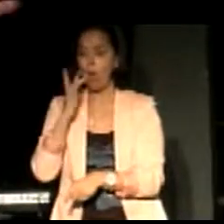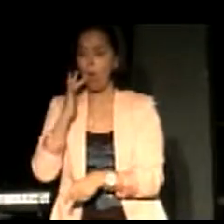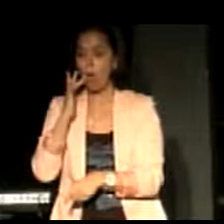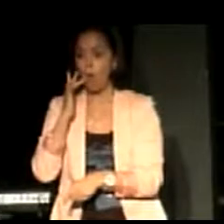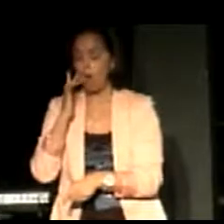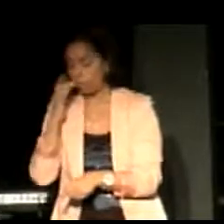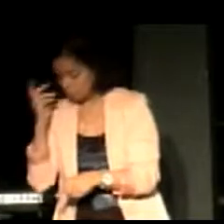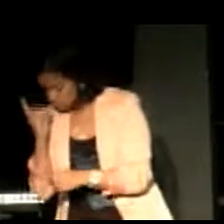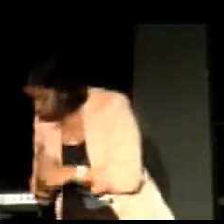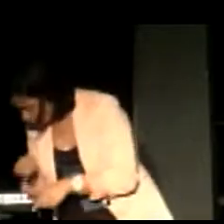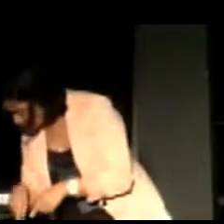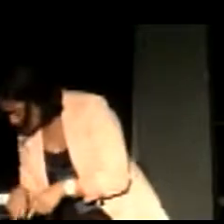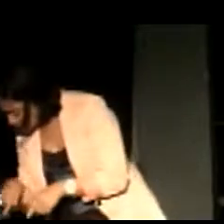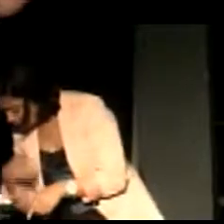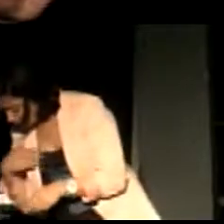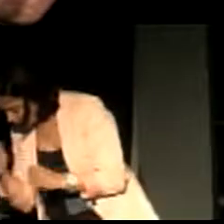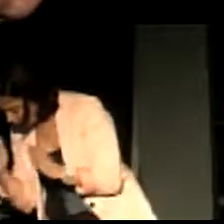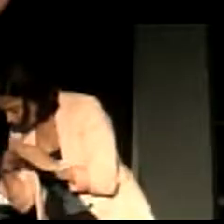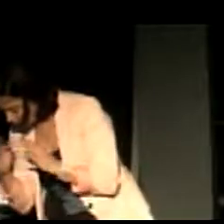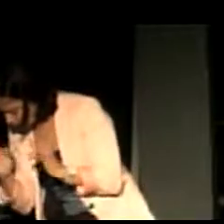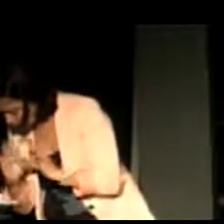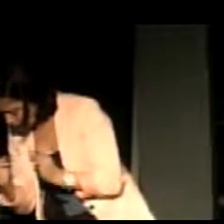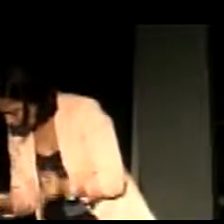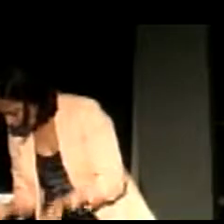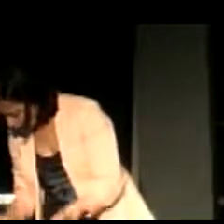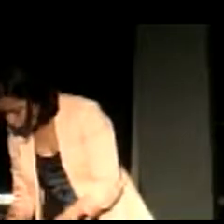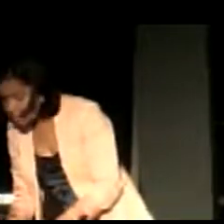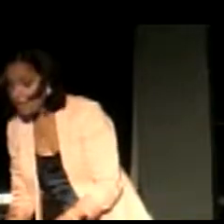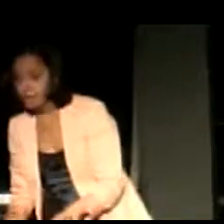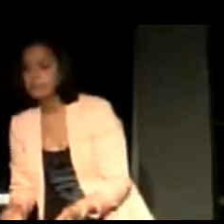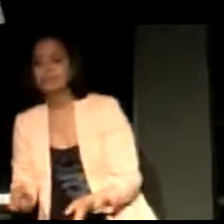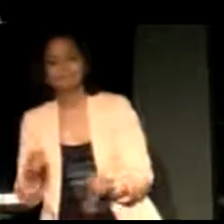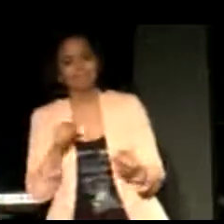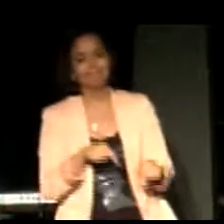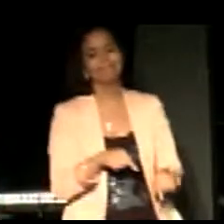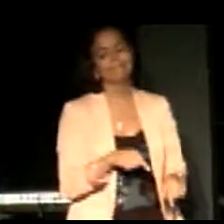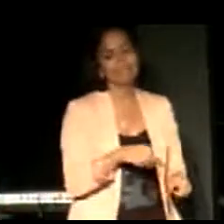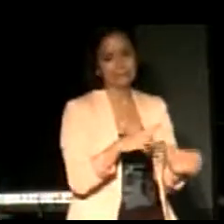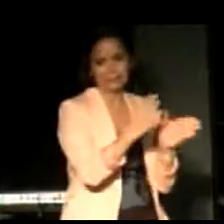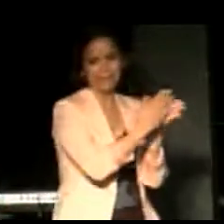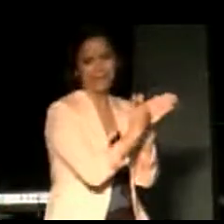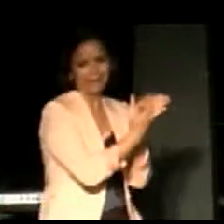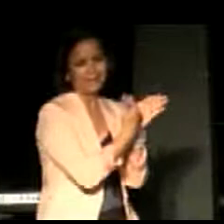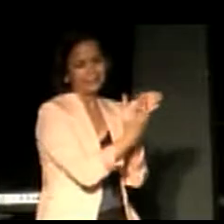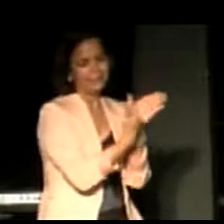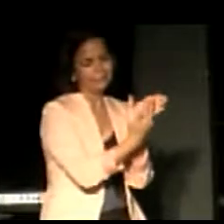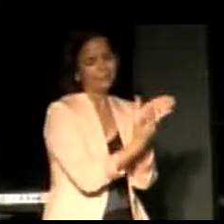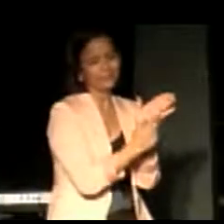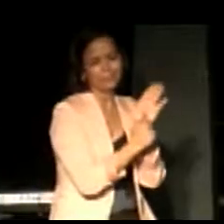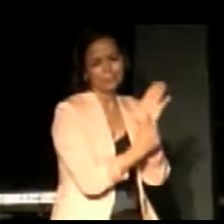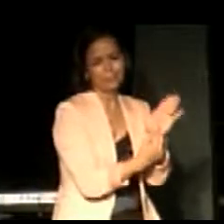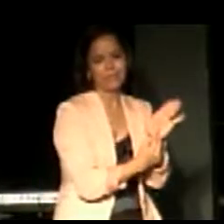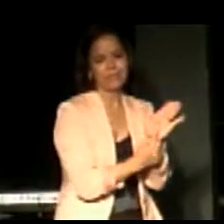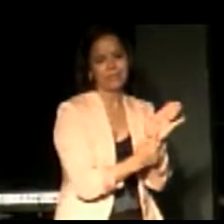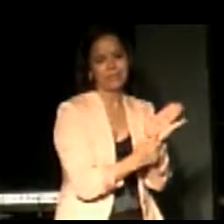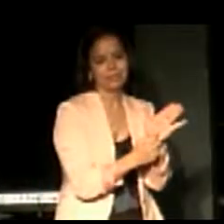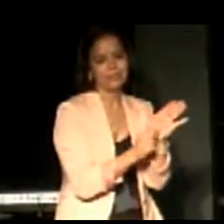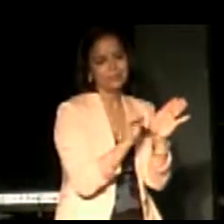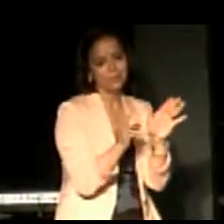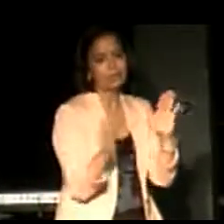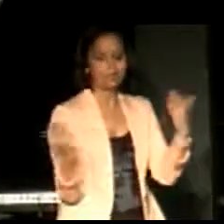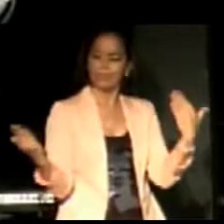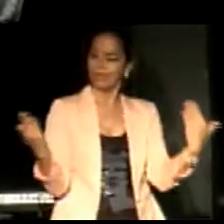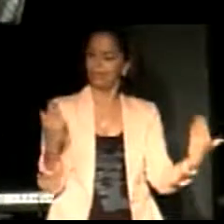do assoalho. É claro que o Camilo Castelo Branco mostra a ironia, porque ele vai deixar claro